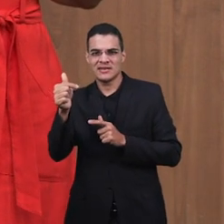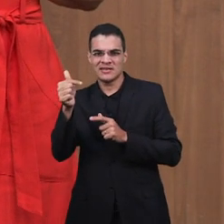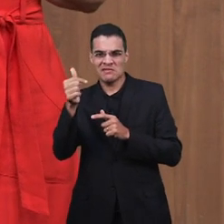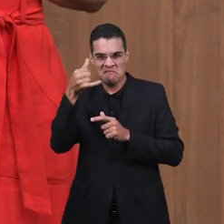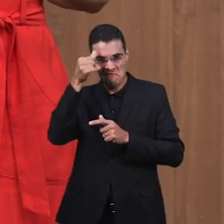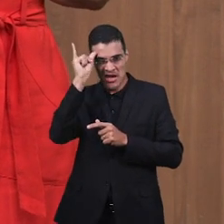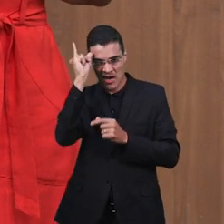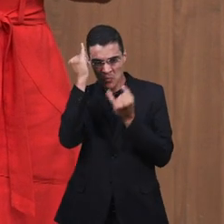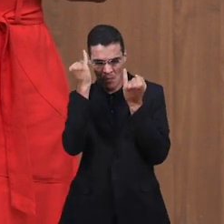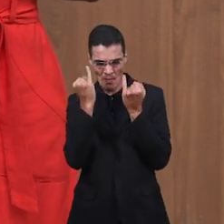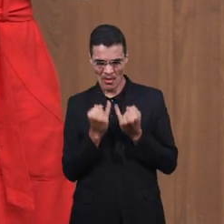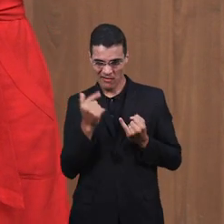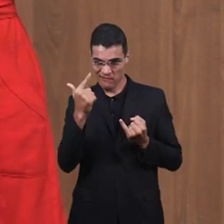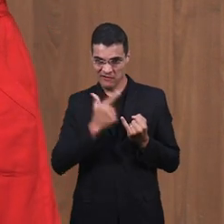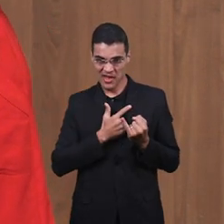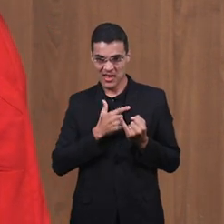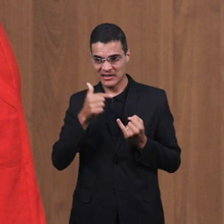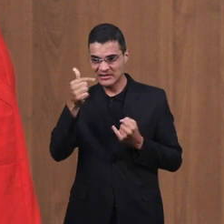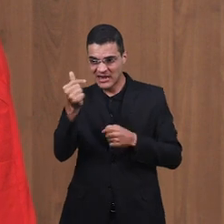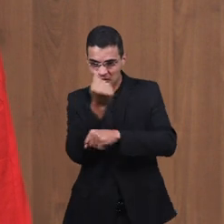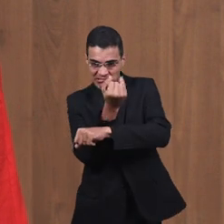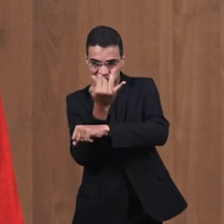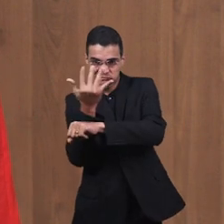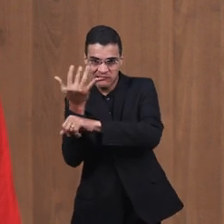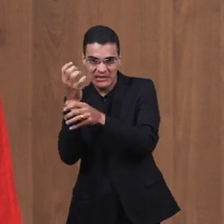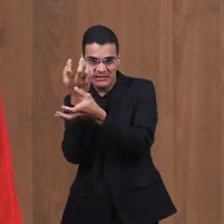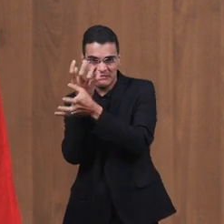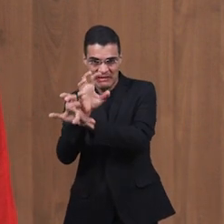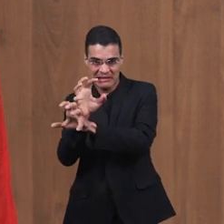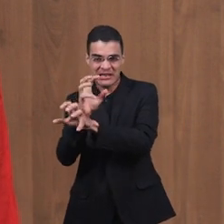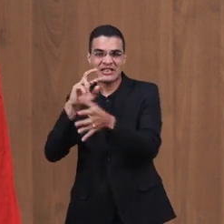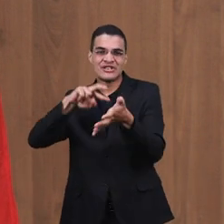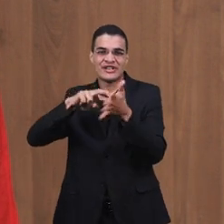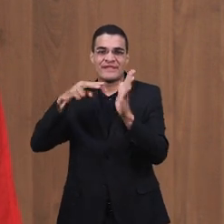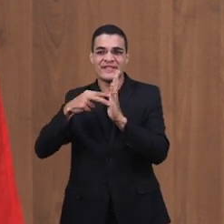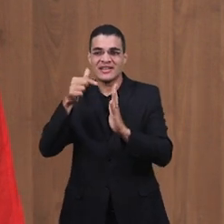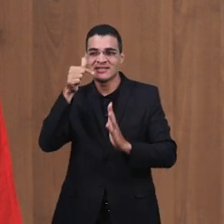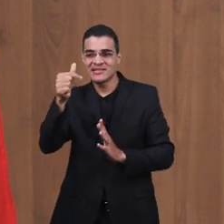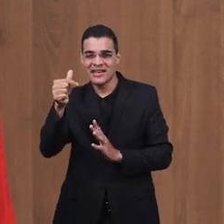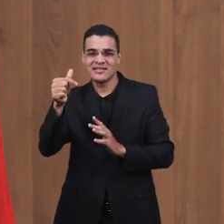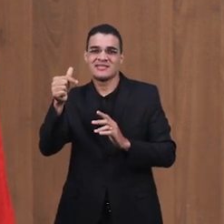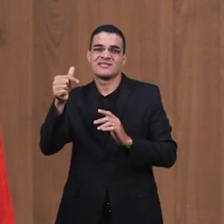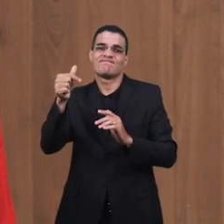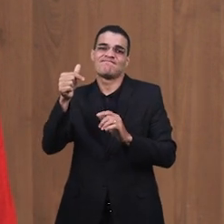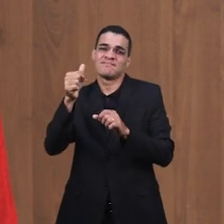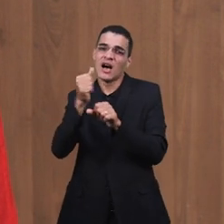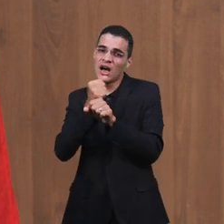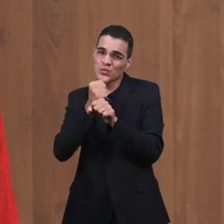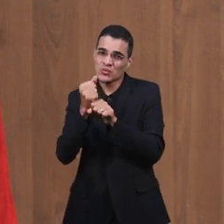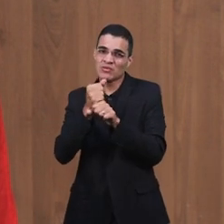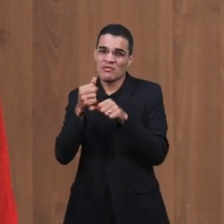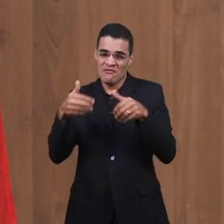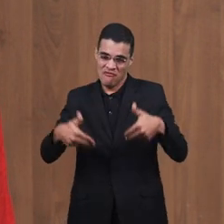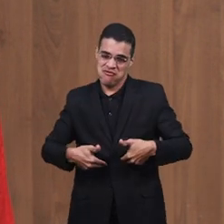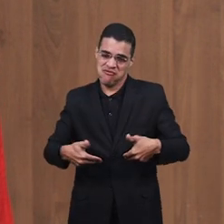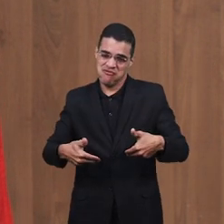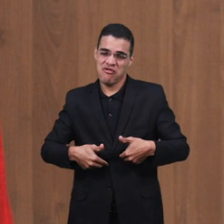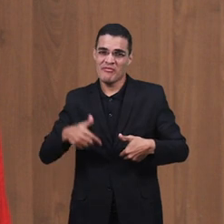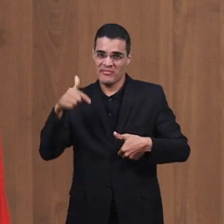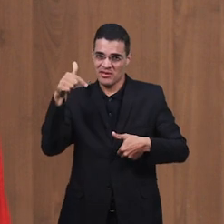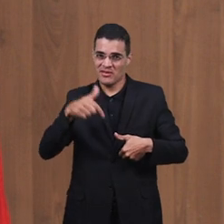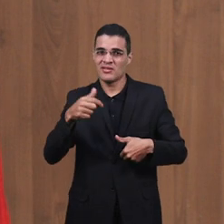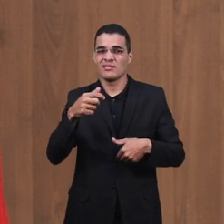espigas miúdas significam 7 anos de muita fome no Egito." E José